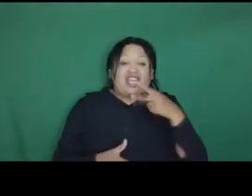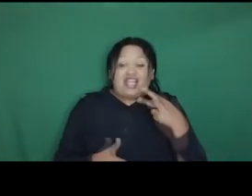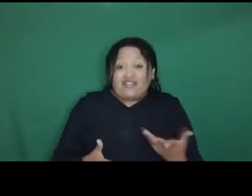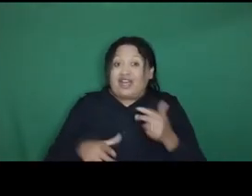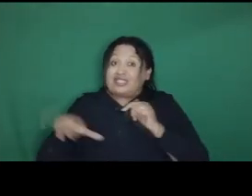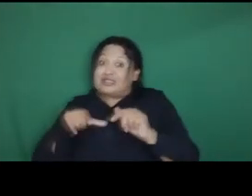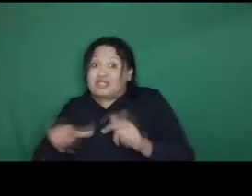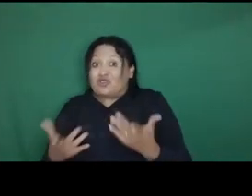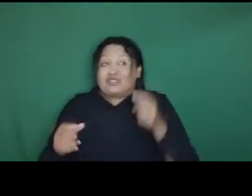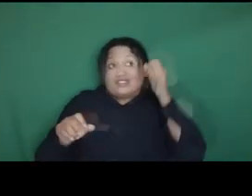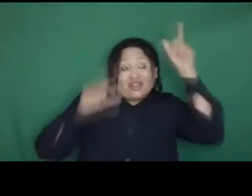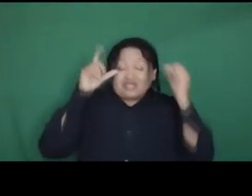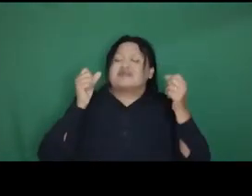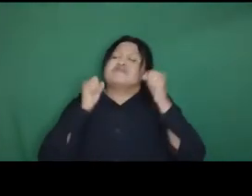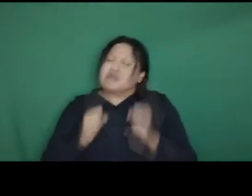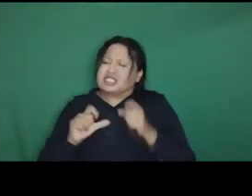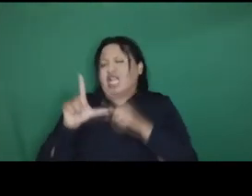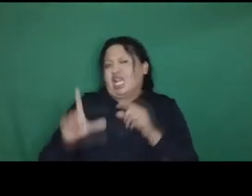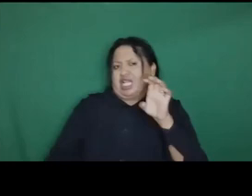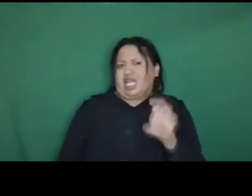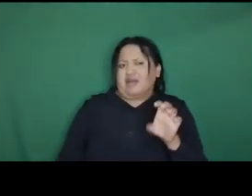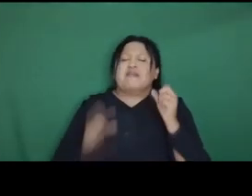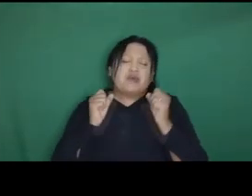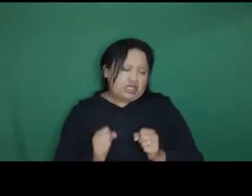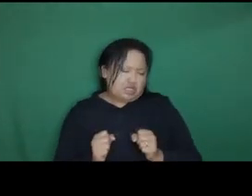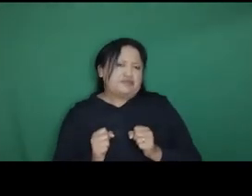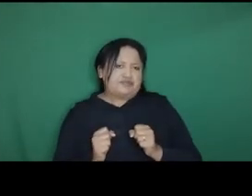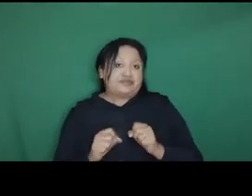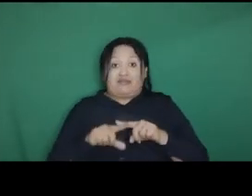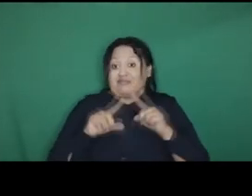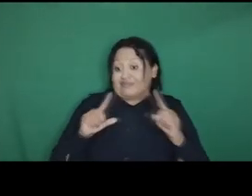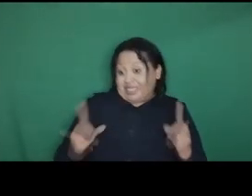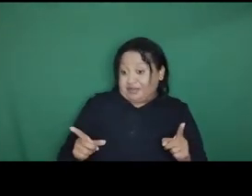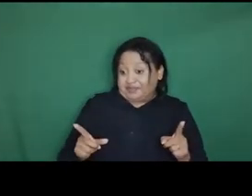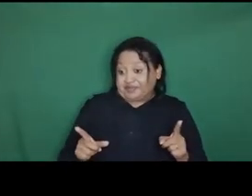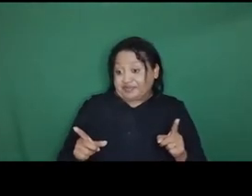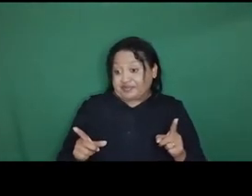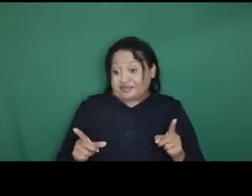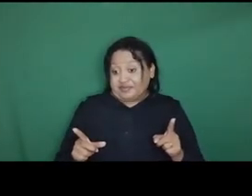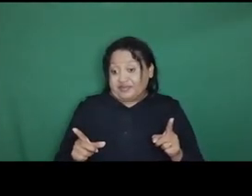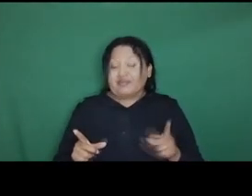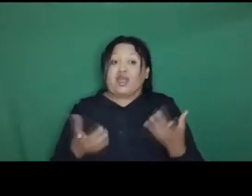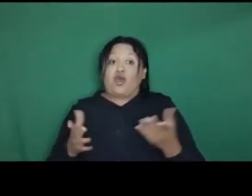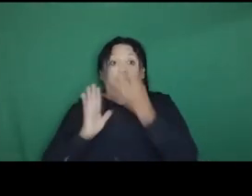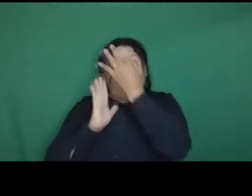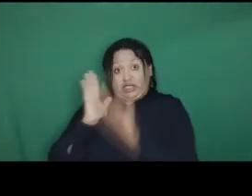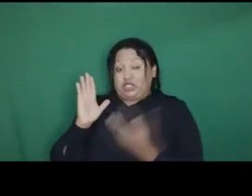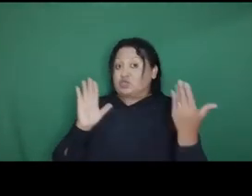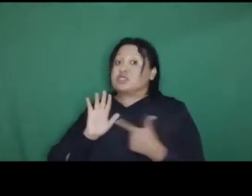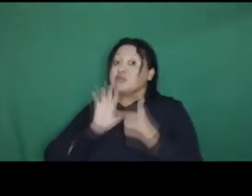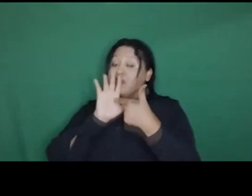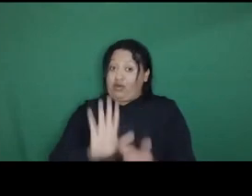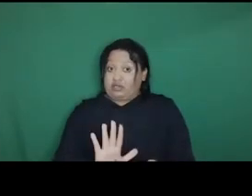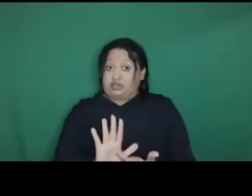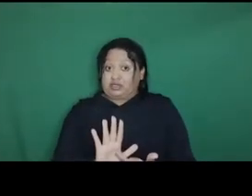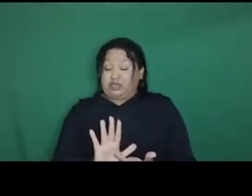mas diante do texto que a gente traz né da obra que a gente está utilizando como referência em que a questão